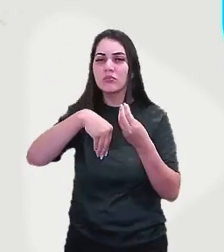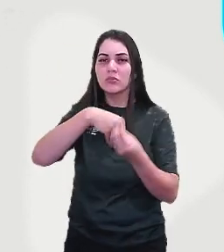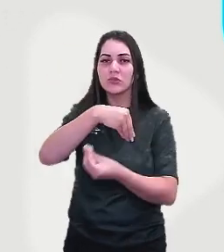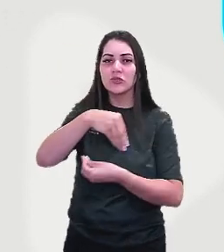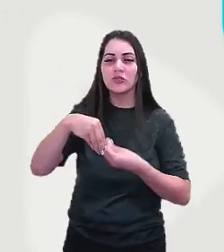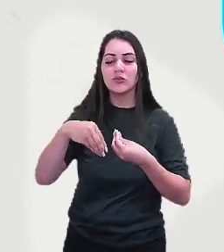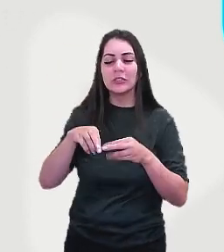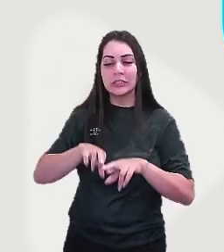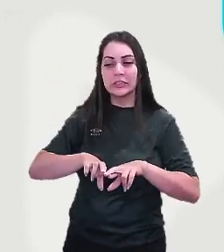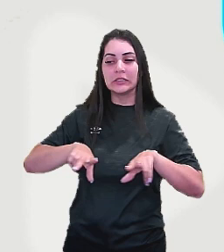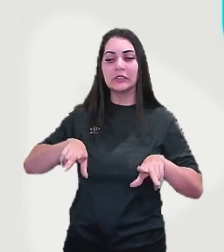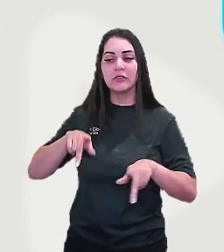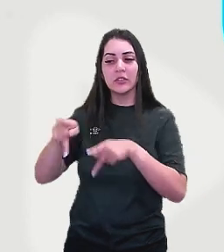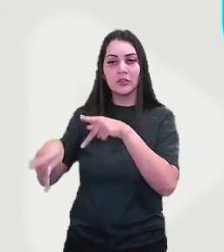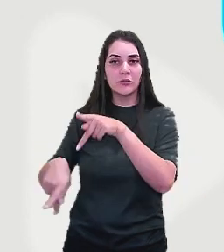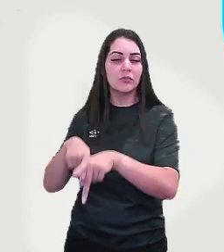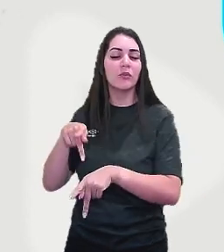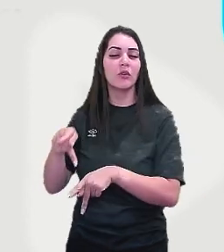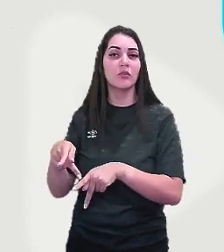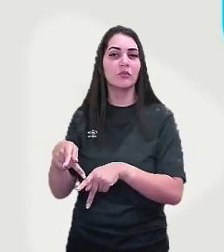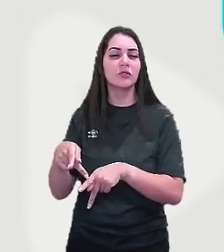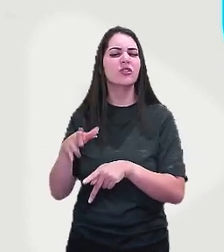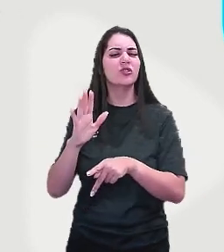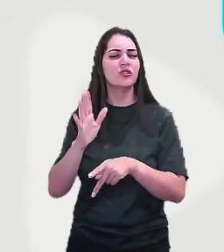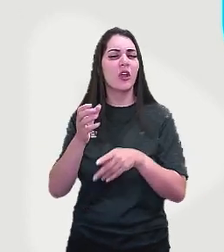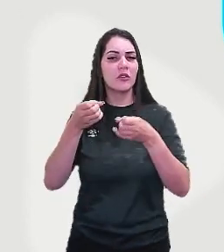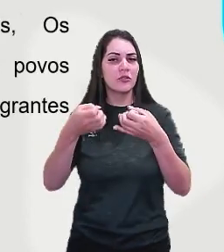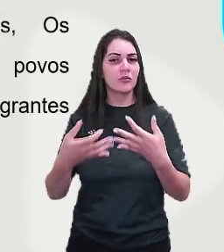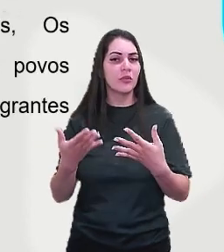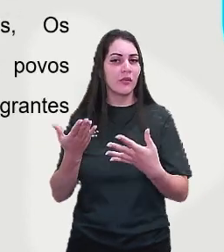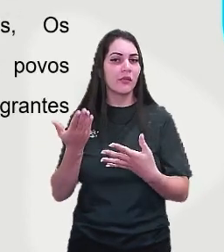diferentes povos, como eu citei anteriormente.